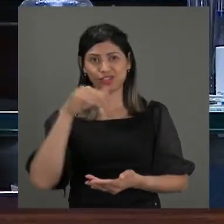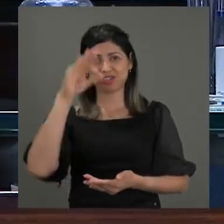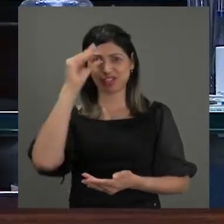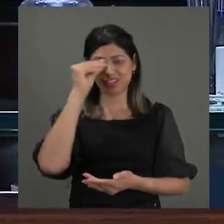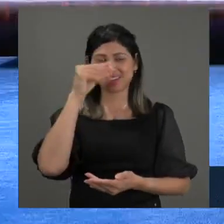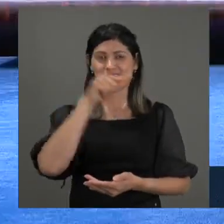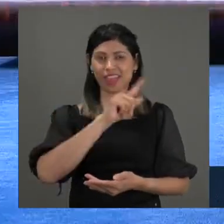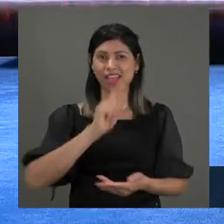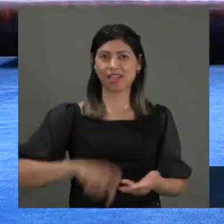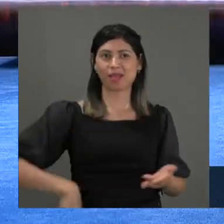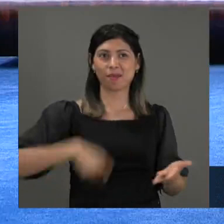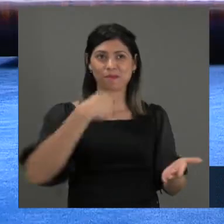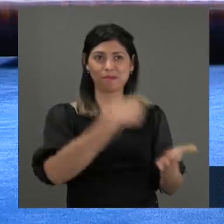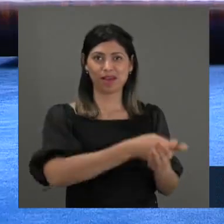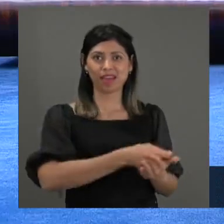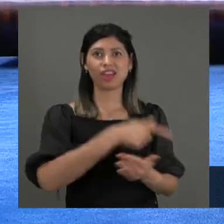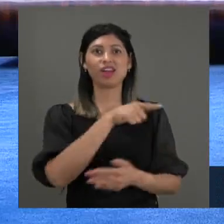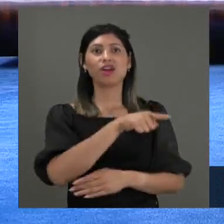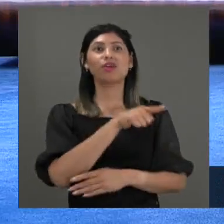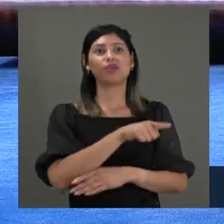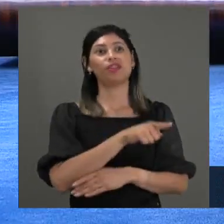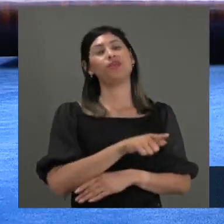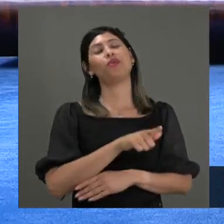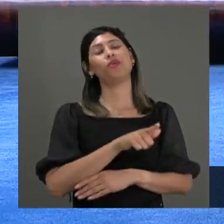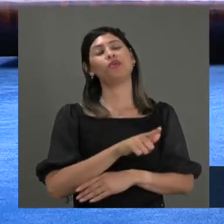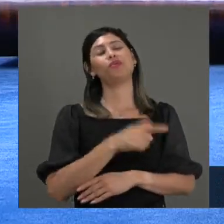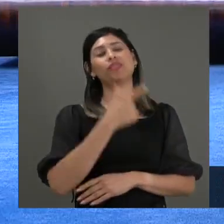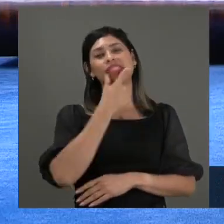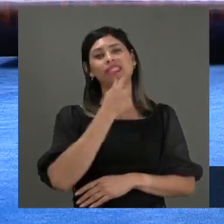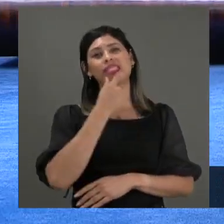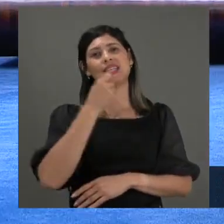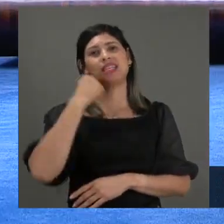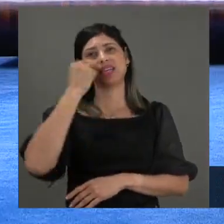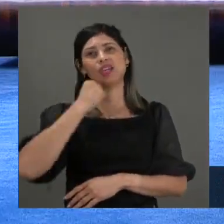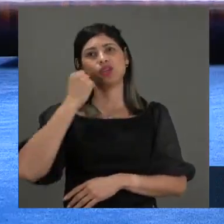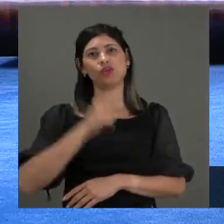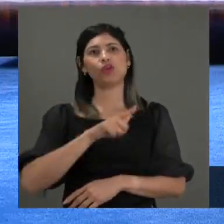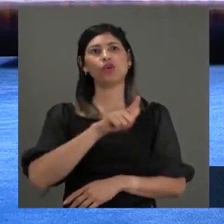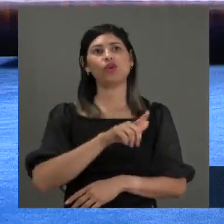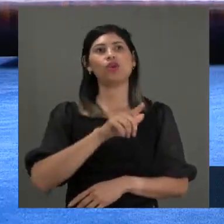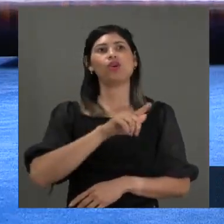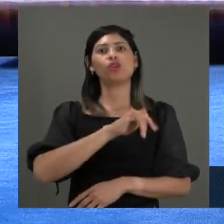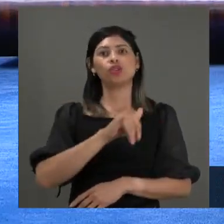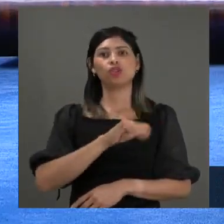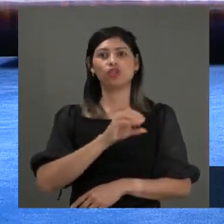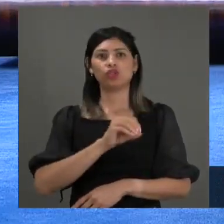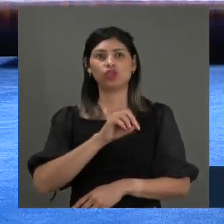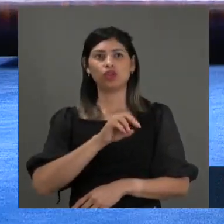dinheiro público, não. Senador Jorge Seife na tribuna para os 10 minutos com mais 5 de tolerância.